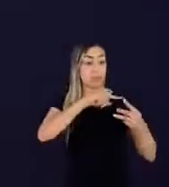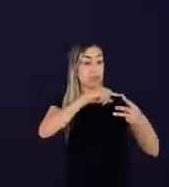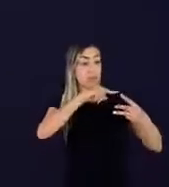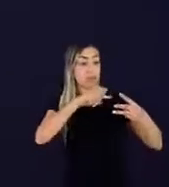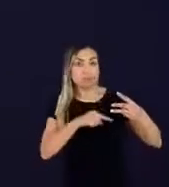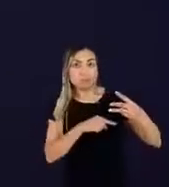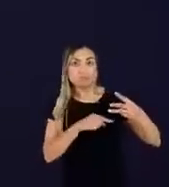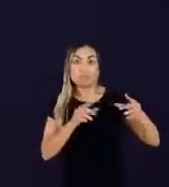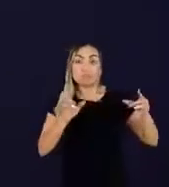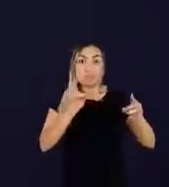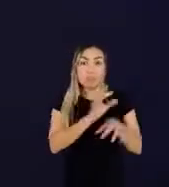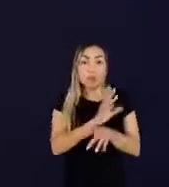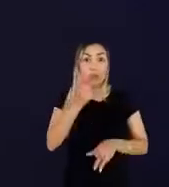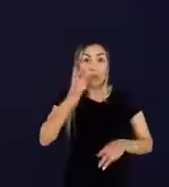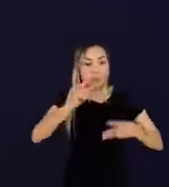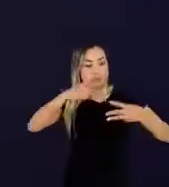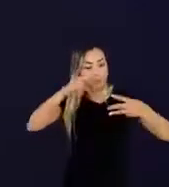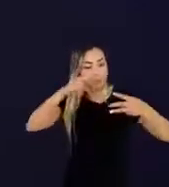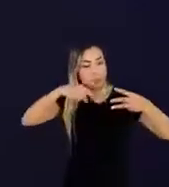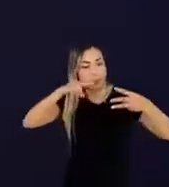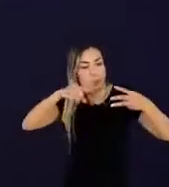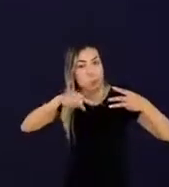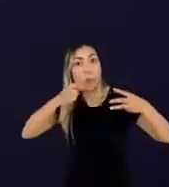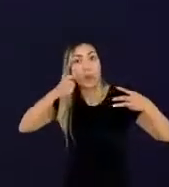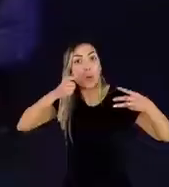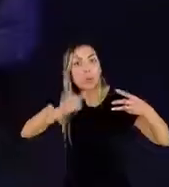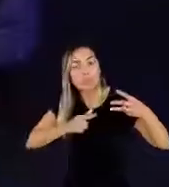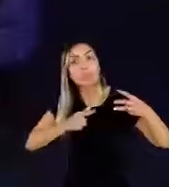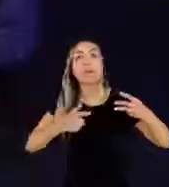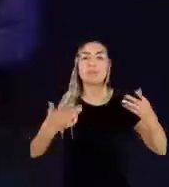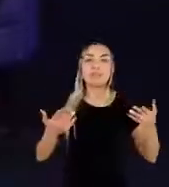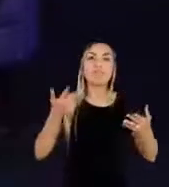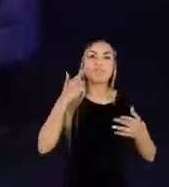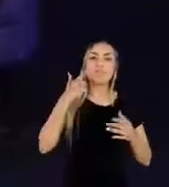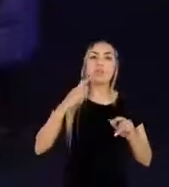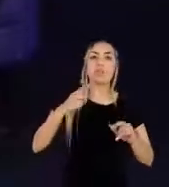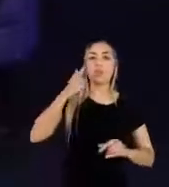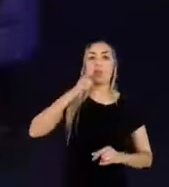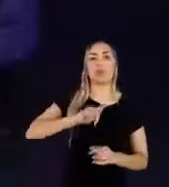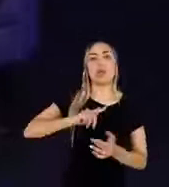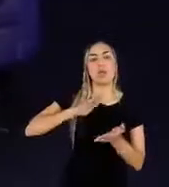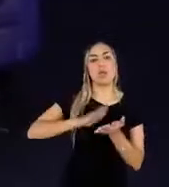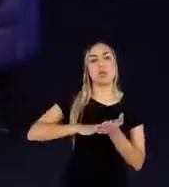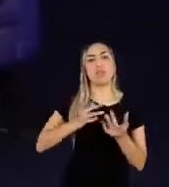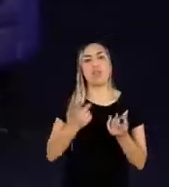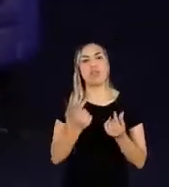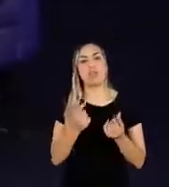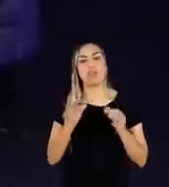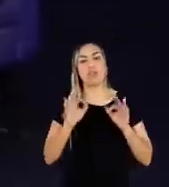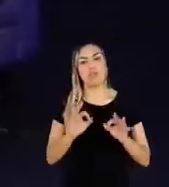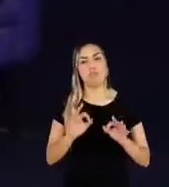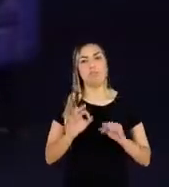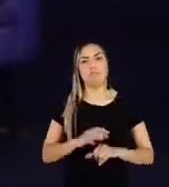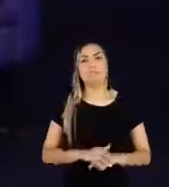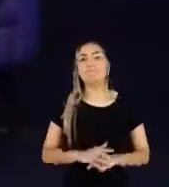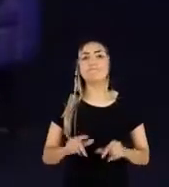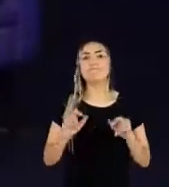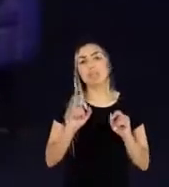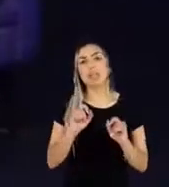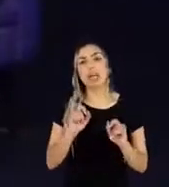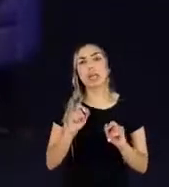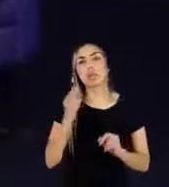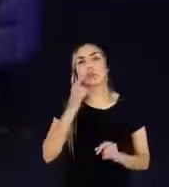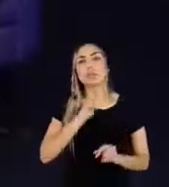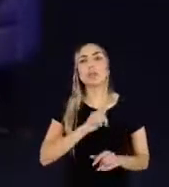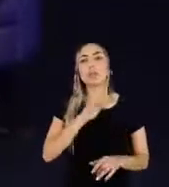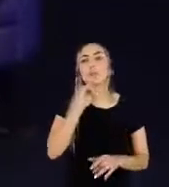superadas, nós vamos partir para a operação com garantias financeiras prévias. Quem comercializa ou compra ou vende